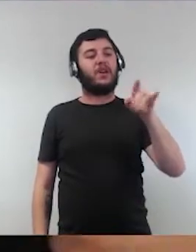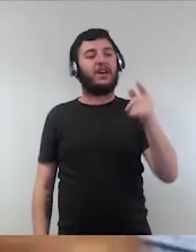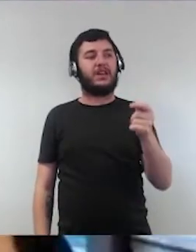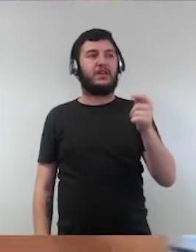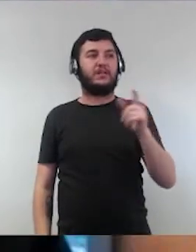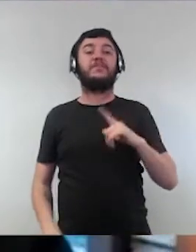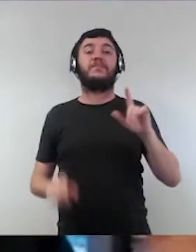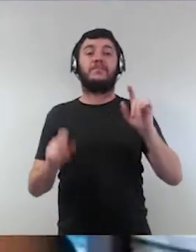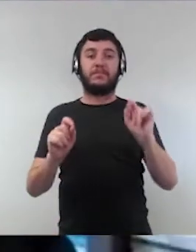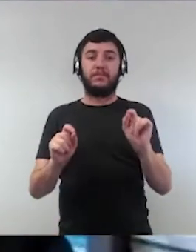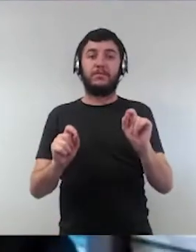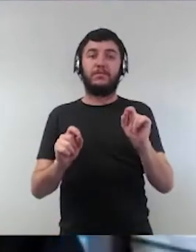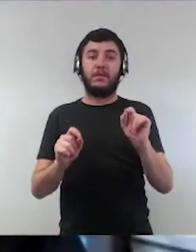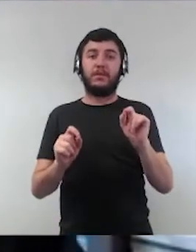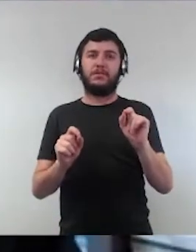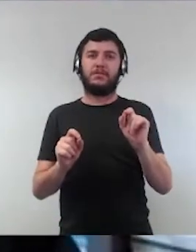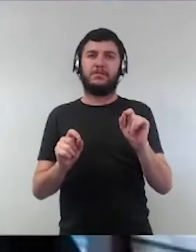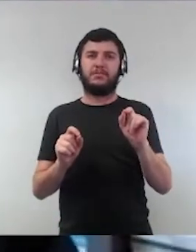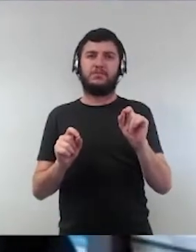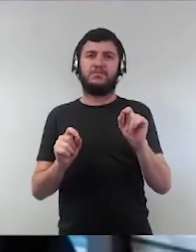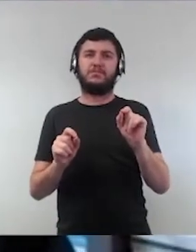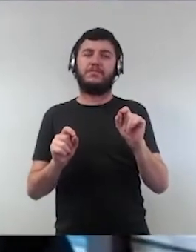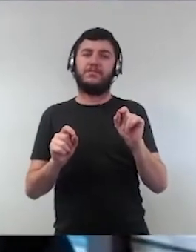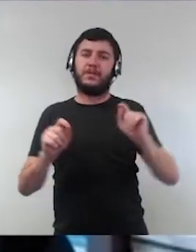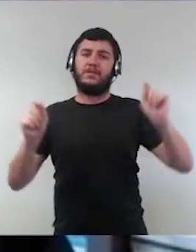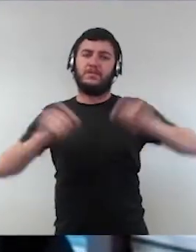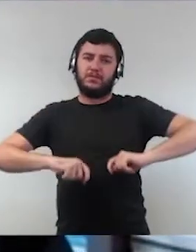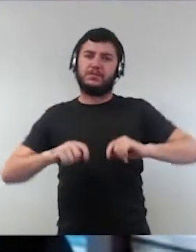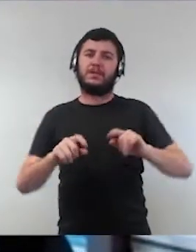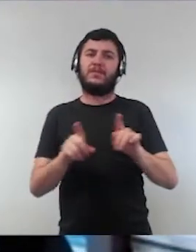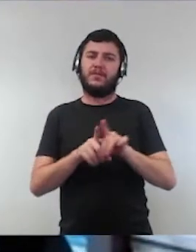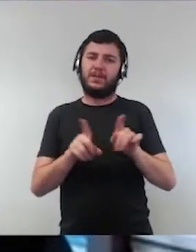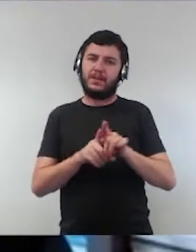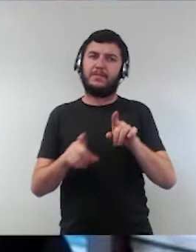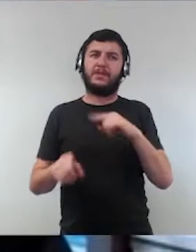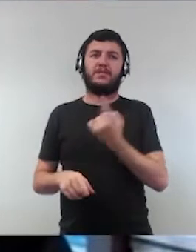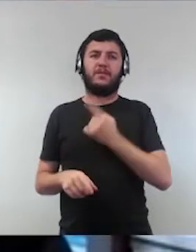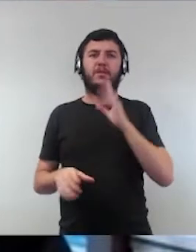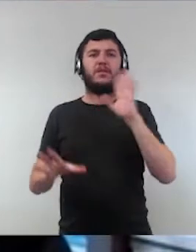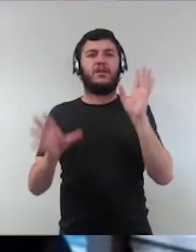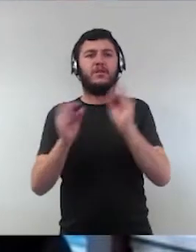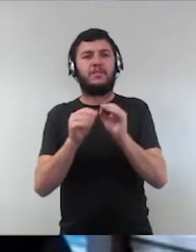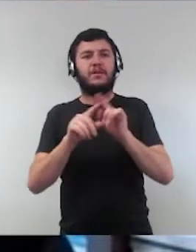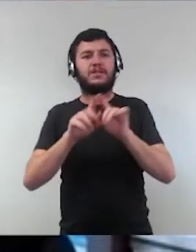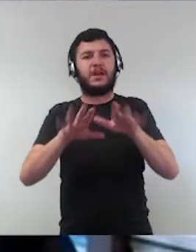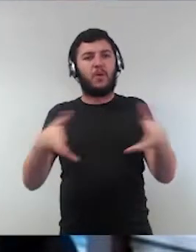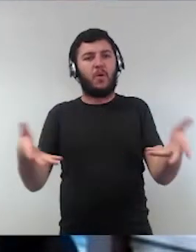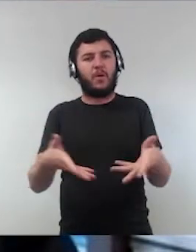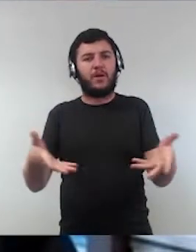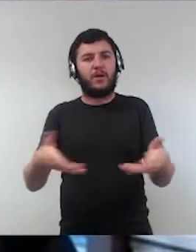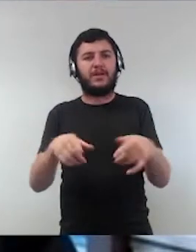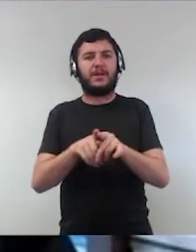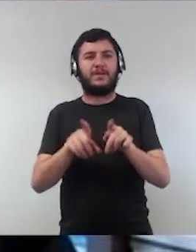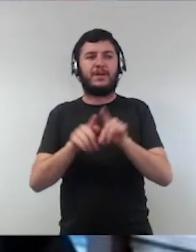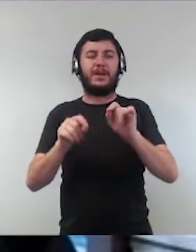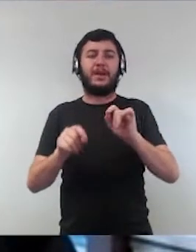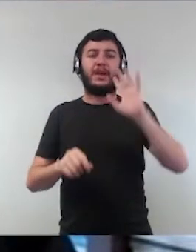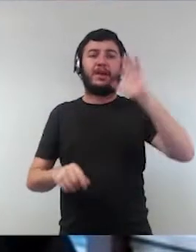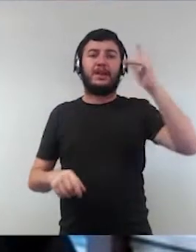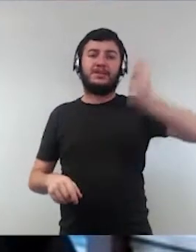também mude. Enfim, é possível, imaginável, e com uma decisão recente